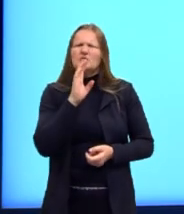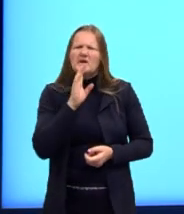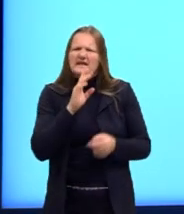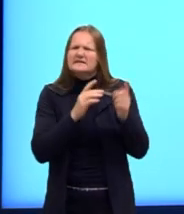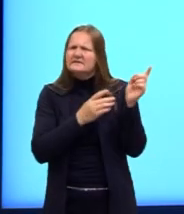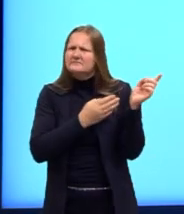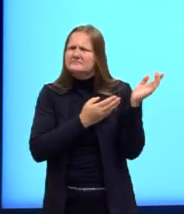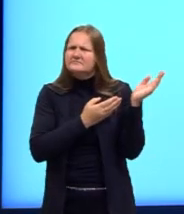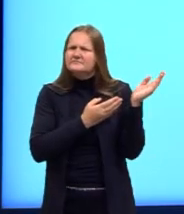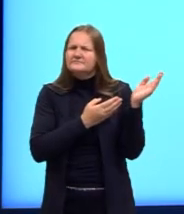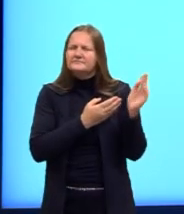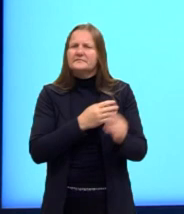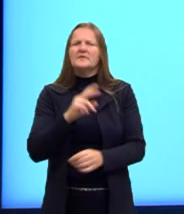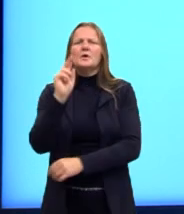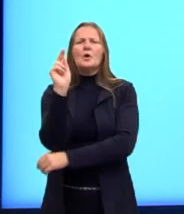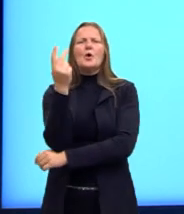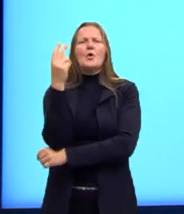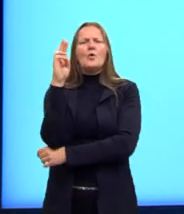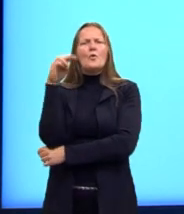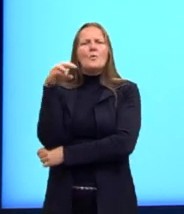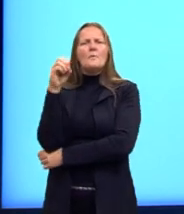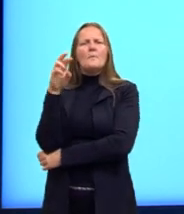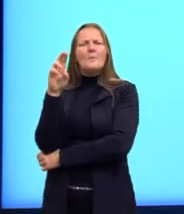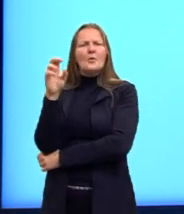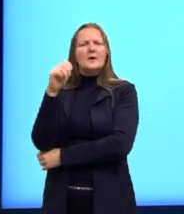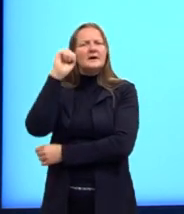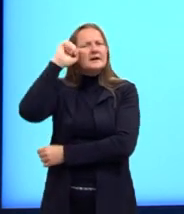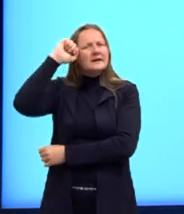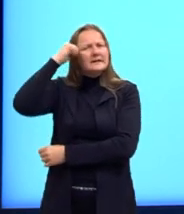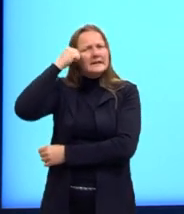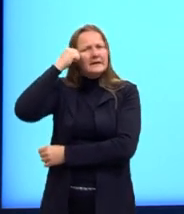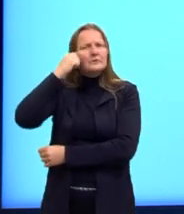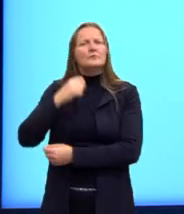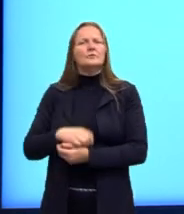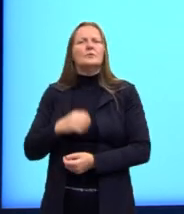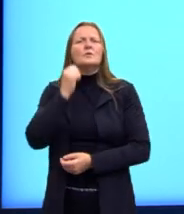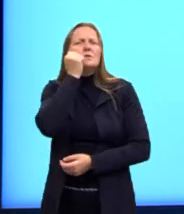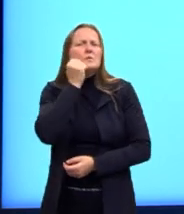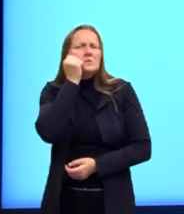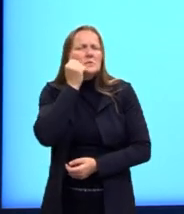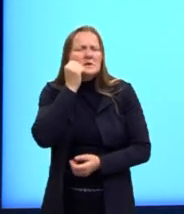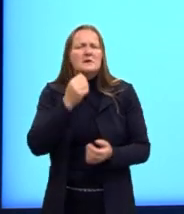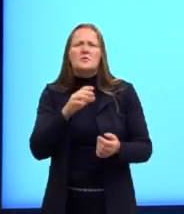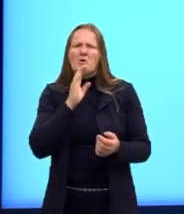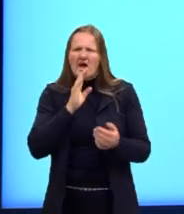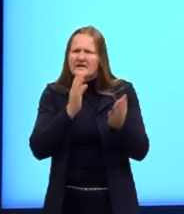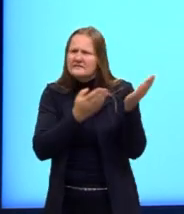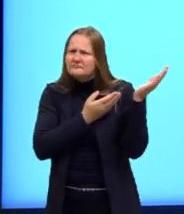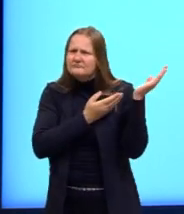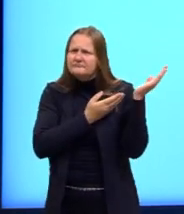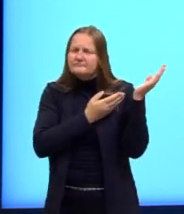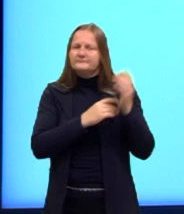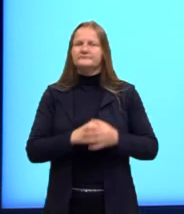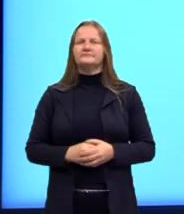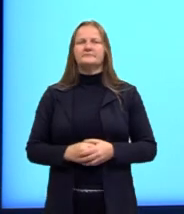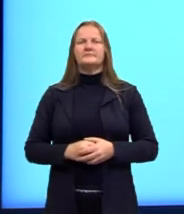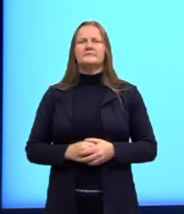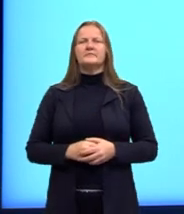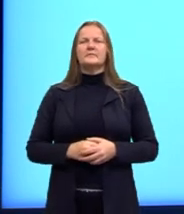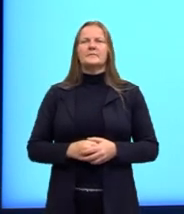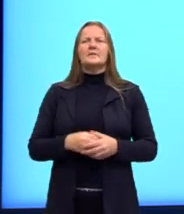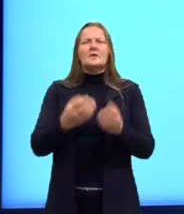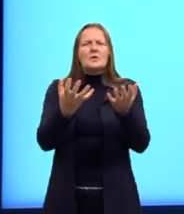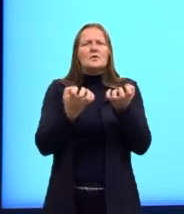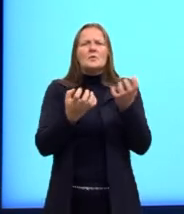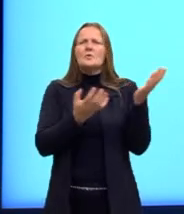antes da gente partir direto aí para os nossos gêneros de humor que eu vou trazer e abordar um pouquinho com vocês hoje eu quero